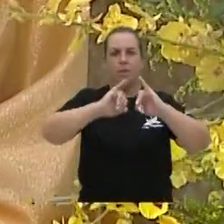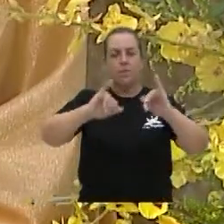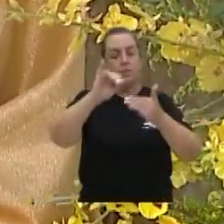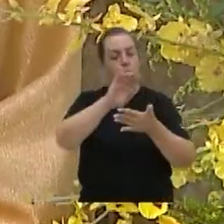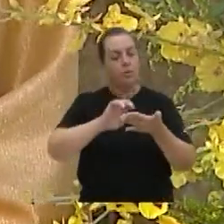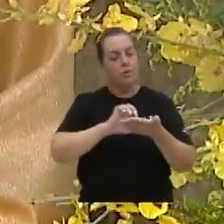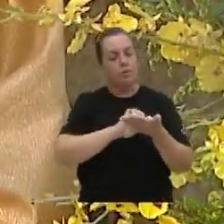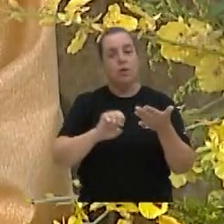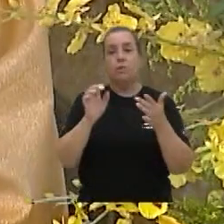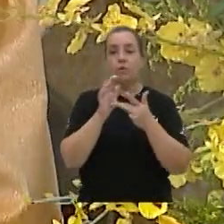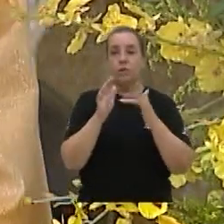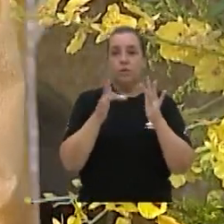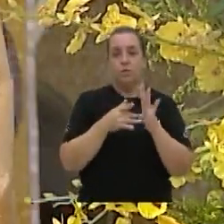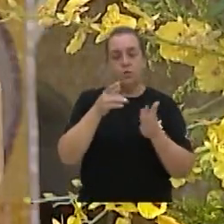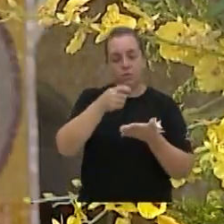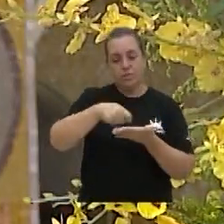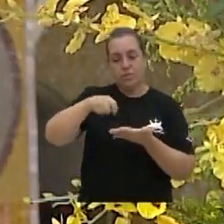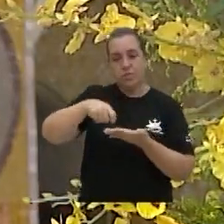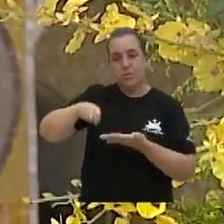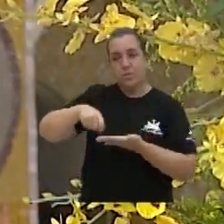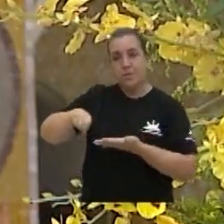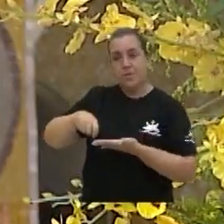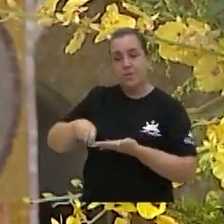do Evangelho de Jesus Cristo,